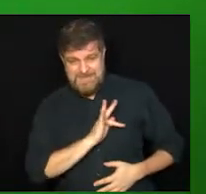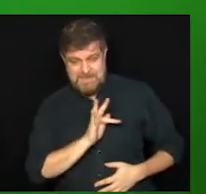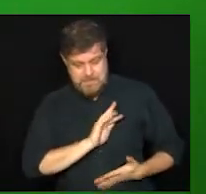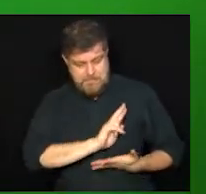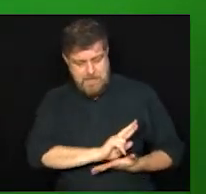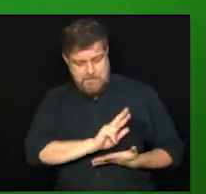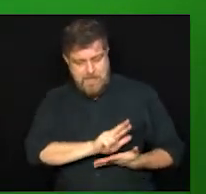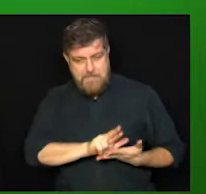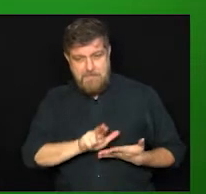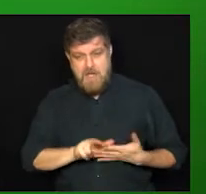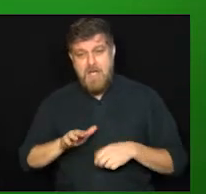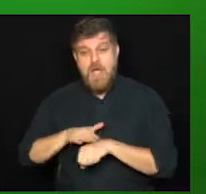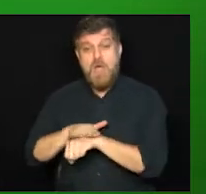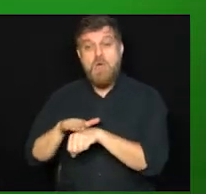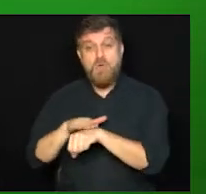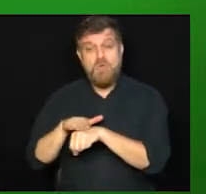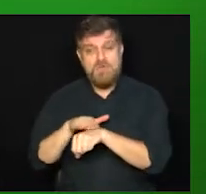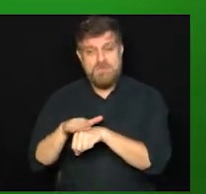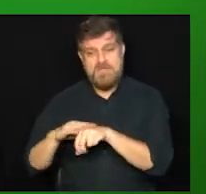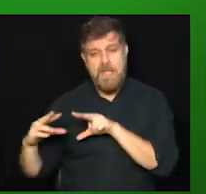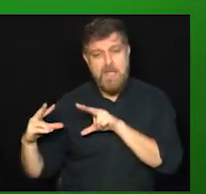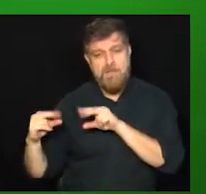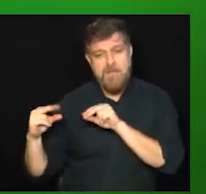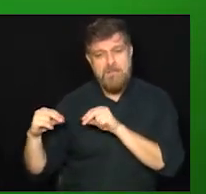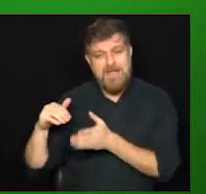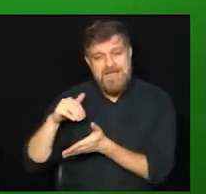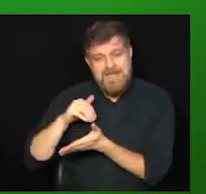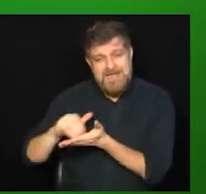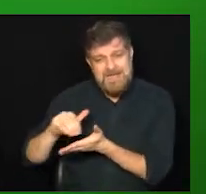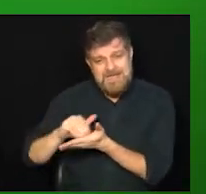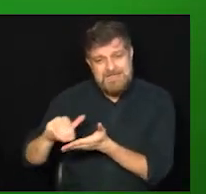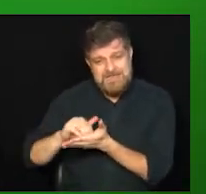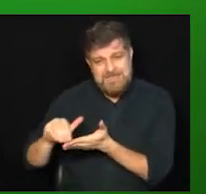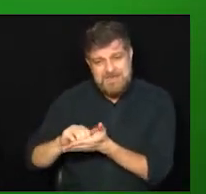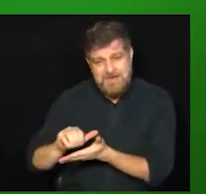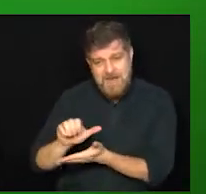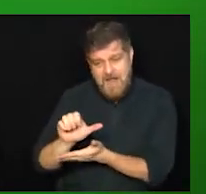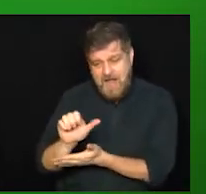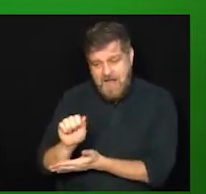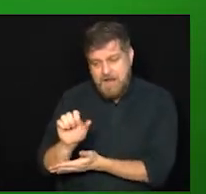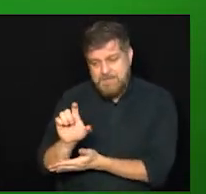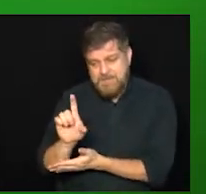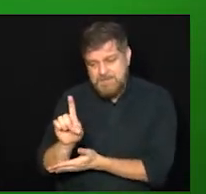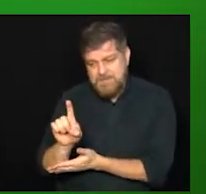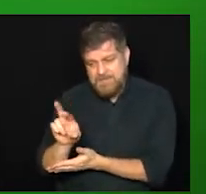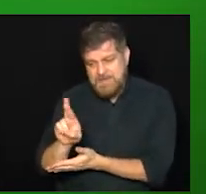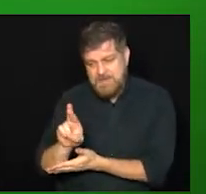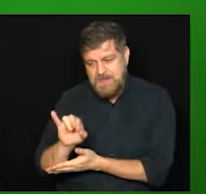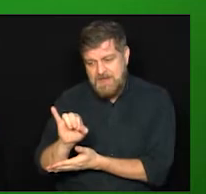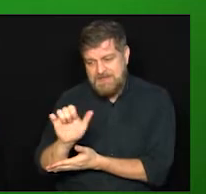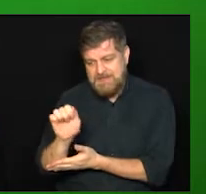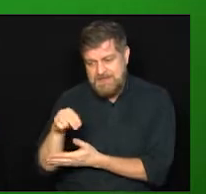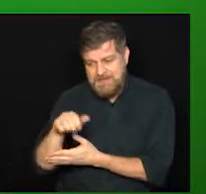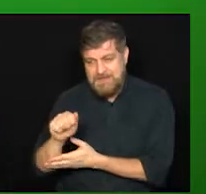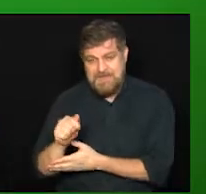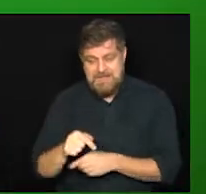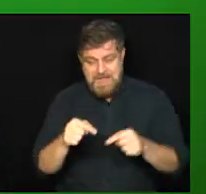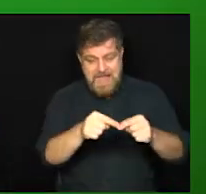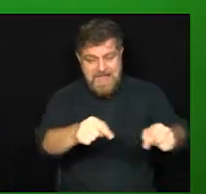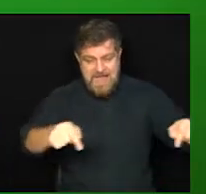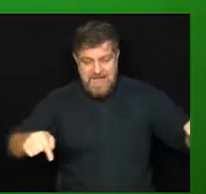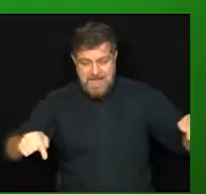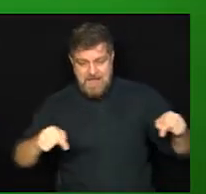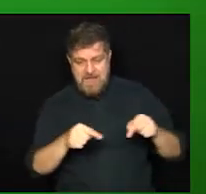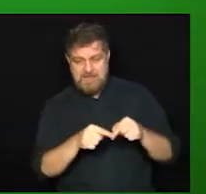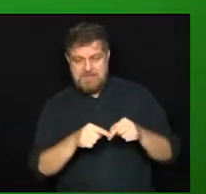conversei com a secretária Diana Flores, fizemos um documento para liberar salões de eventos